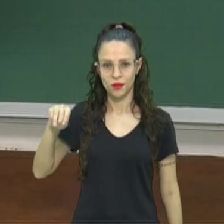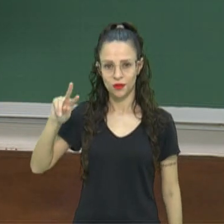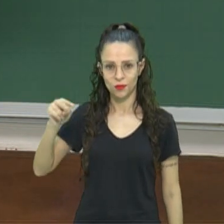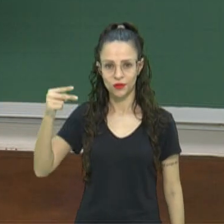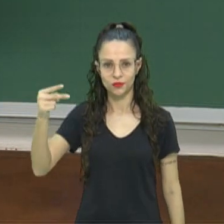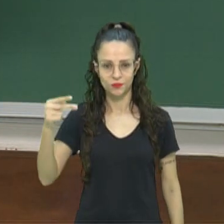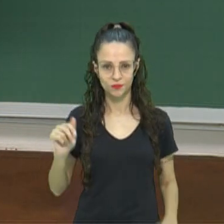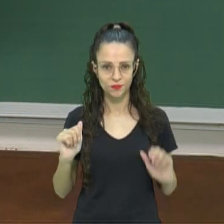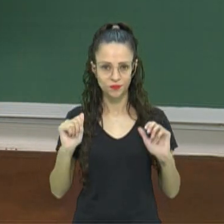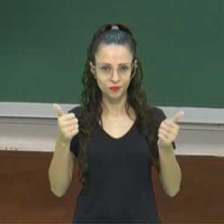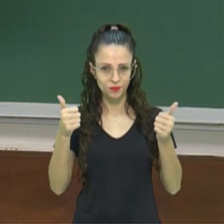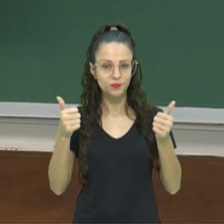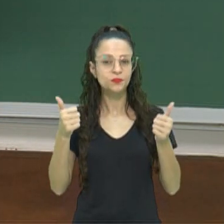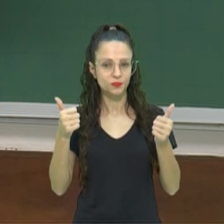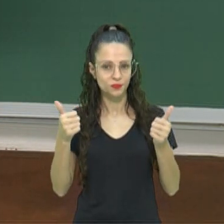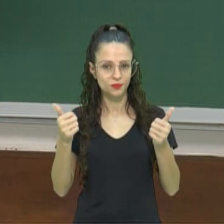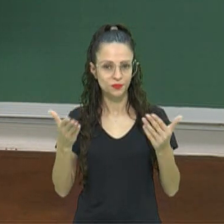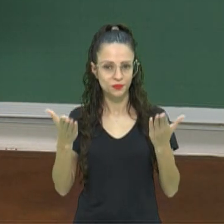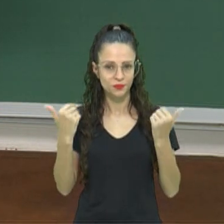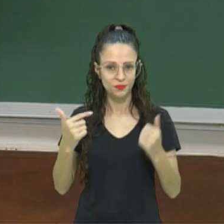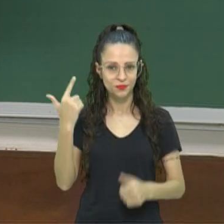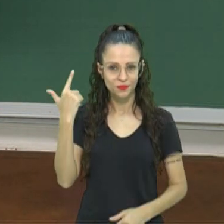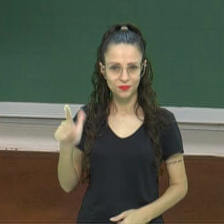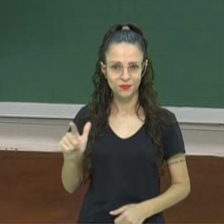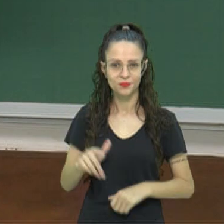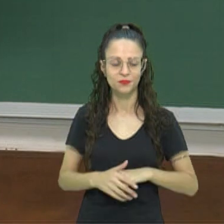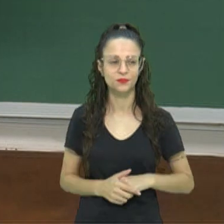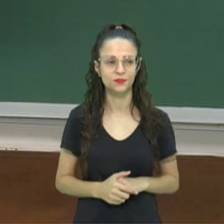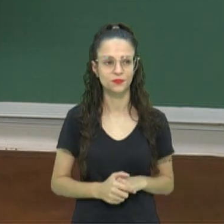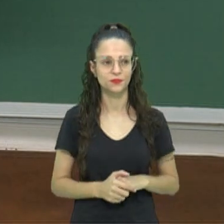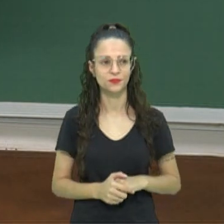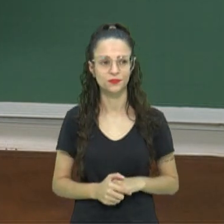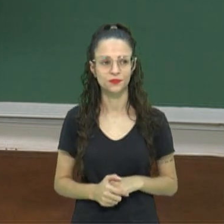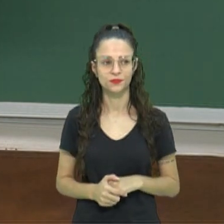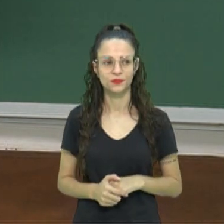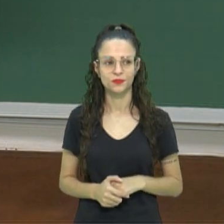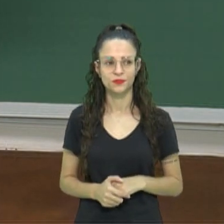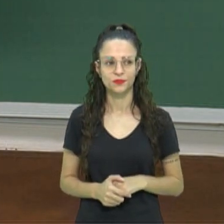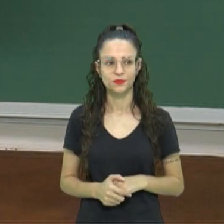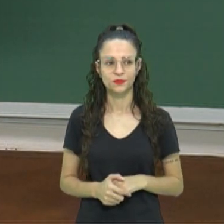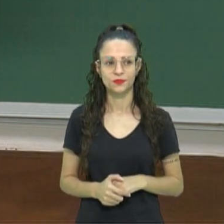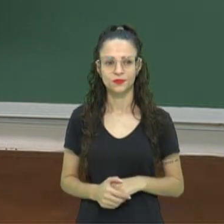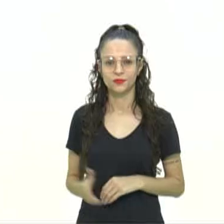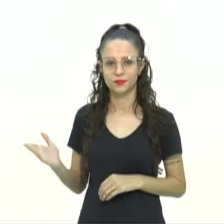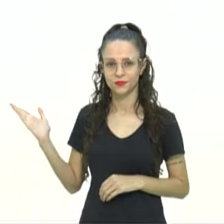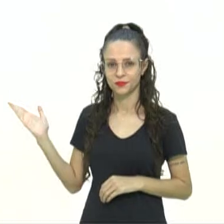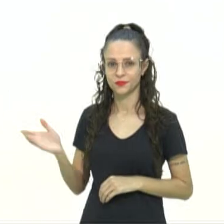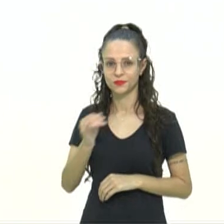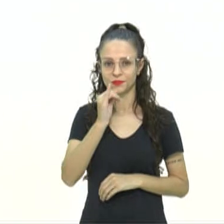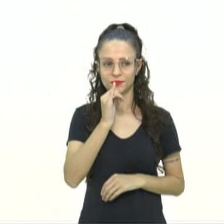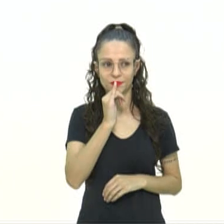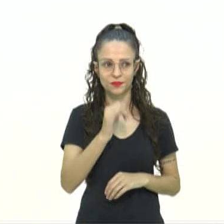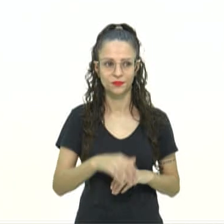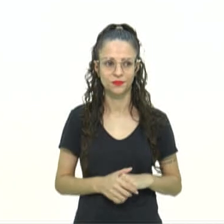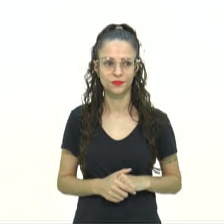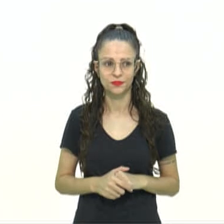quadrados. Beleza? Vamos para o próximo? O próximo é esse exemplo aqui, ó. Carlos